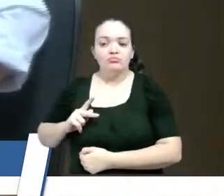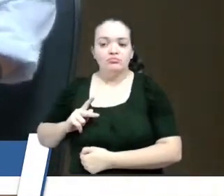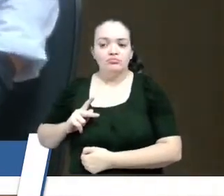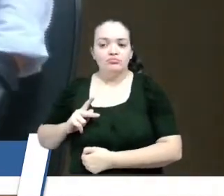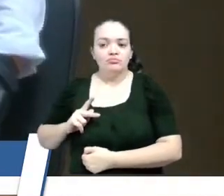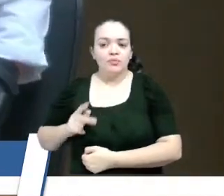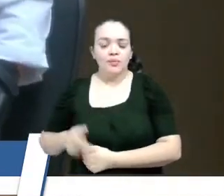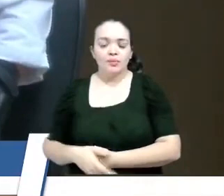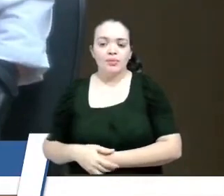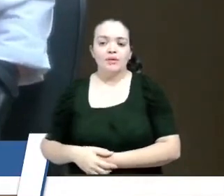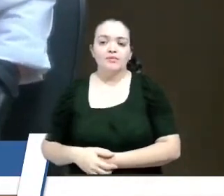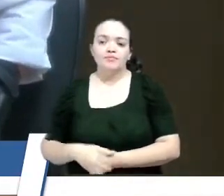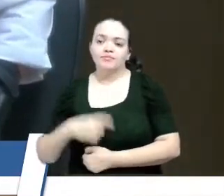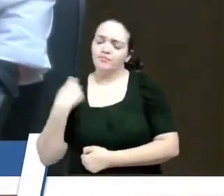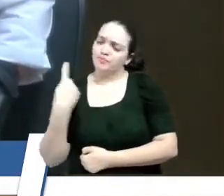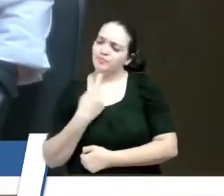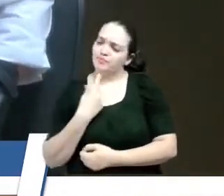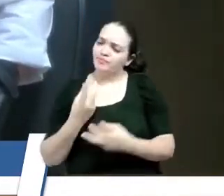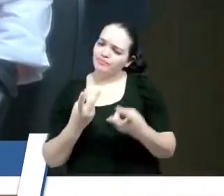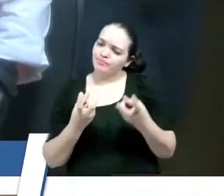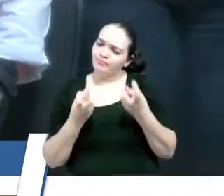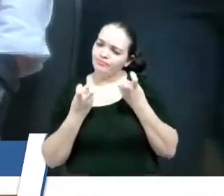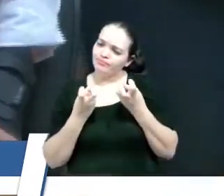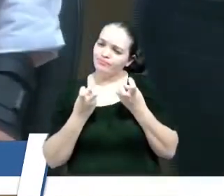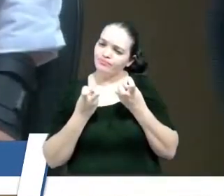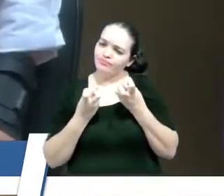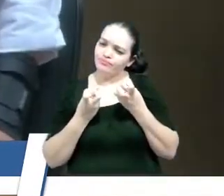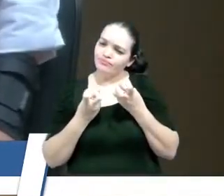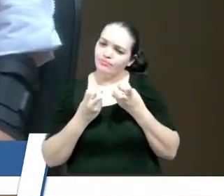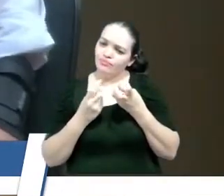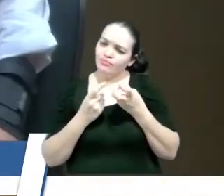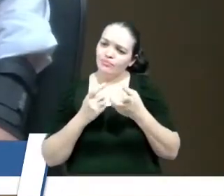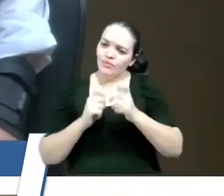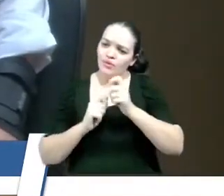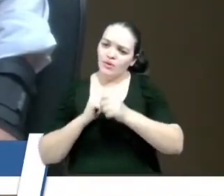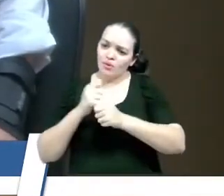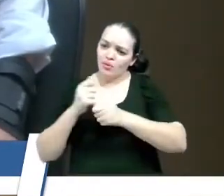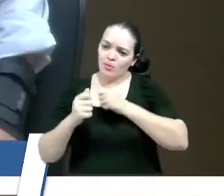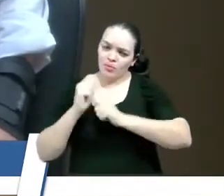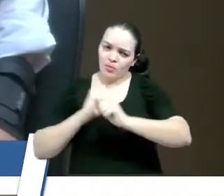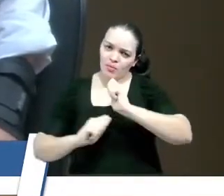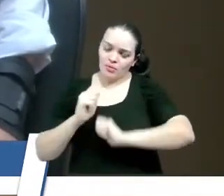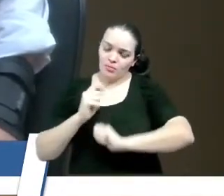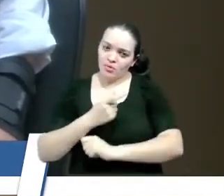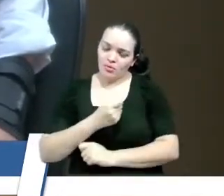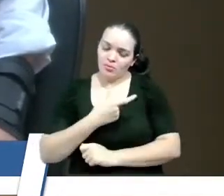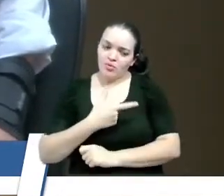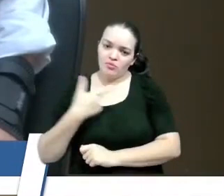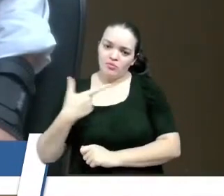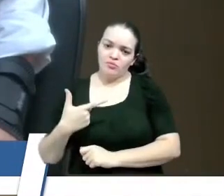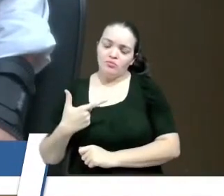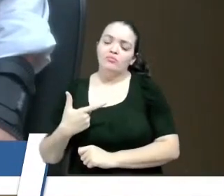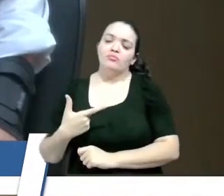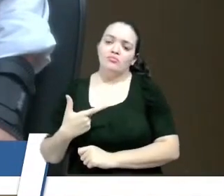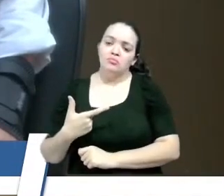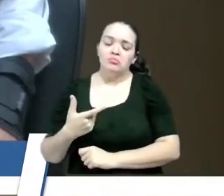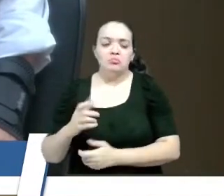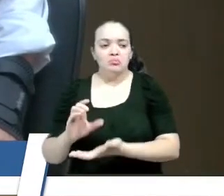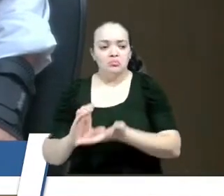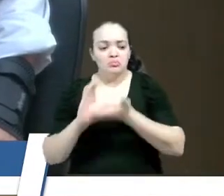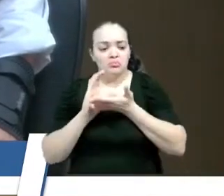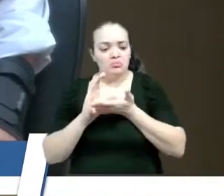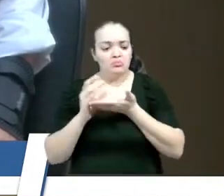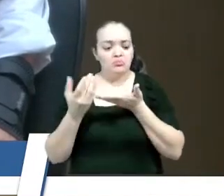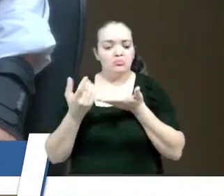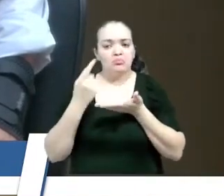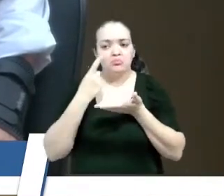A gente nota que o orçamento de 2022 foi um orçamento, ou